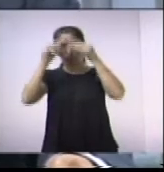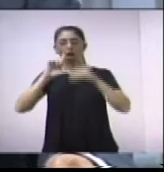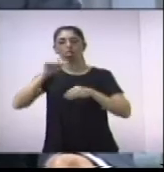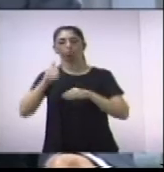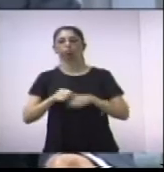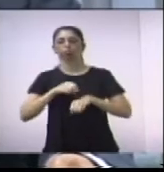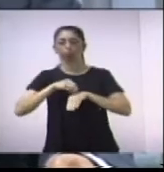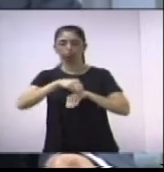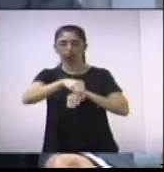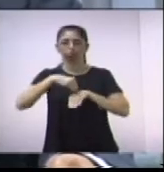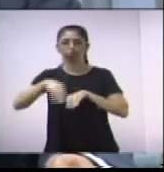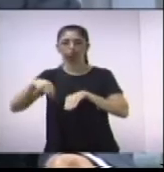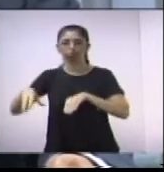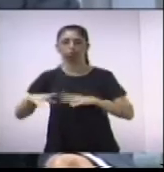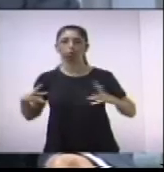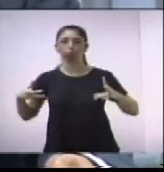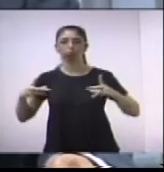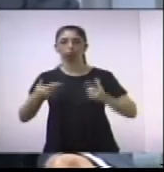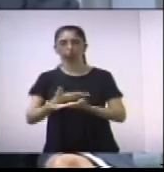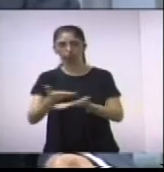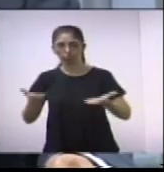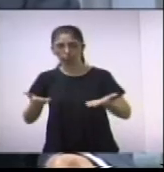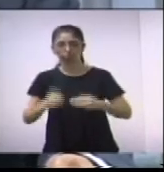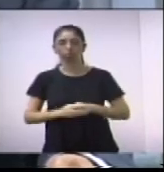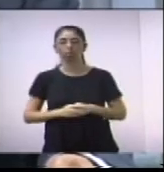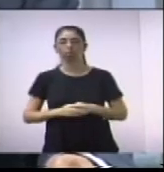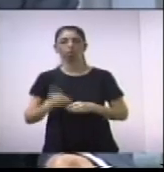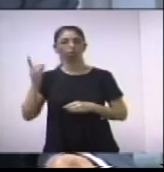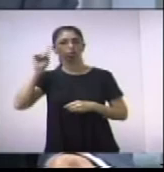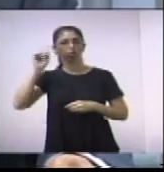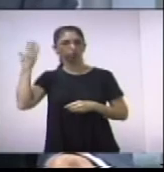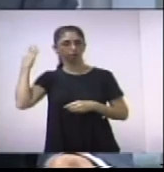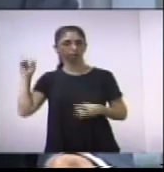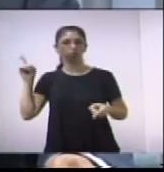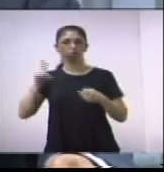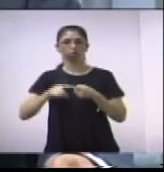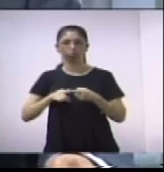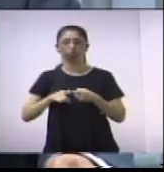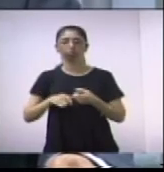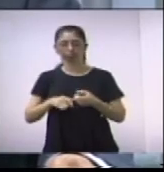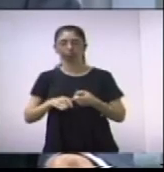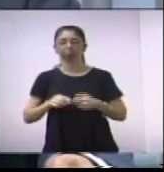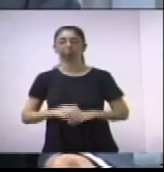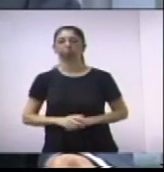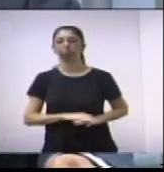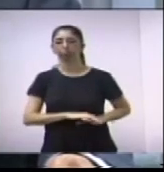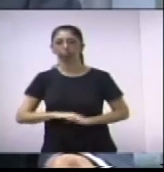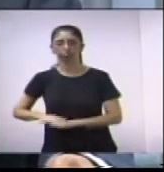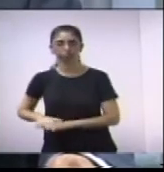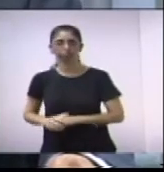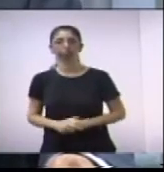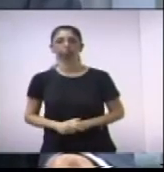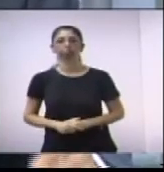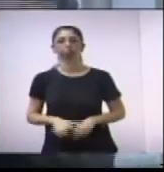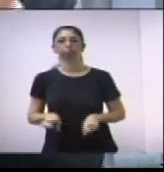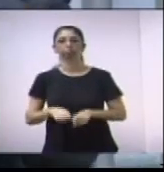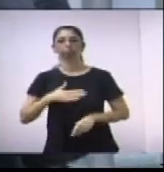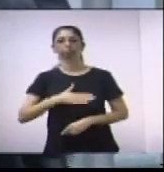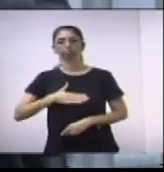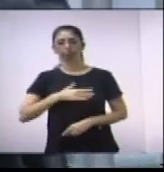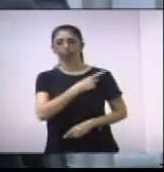compondo o resumo das discussões que fizemos naquele dia. Saudar também a participação